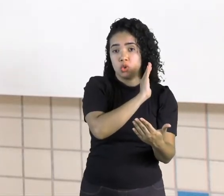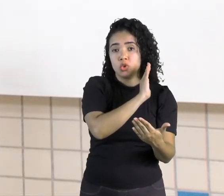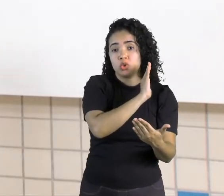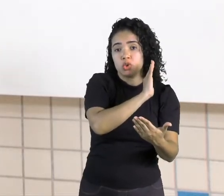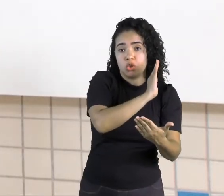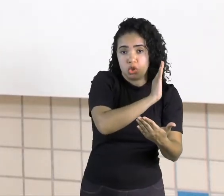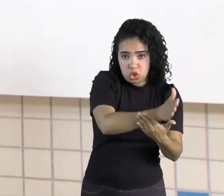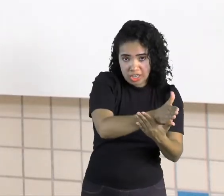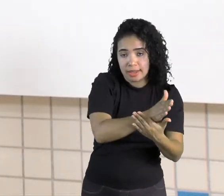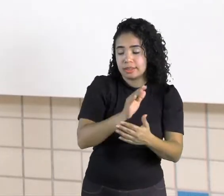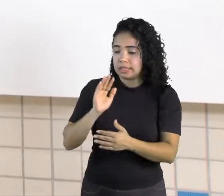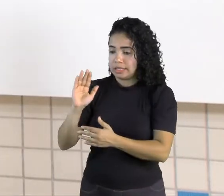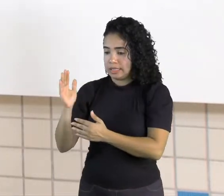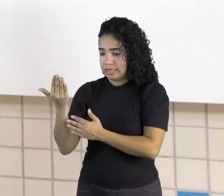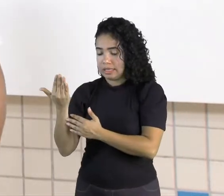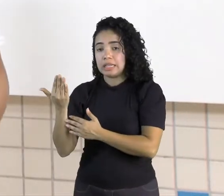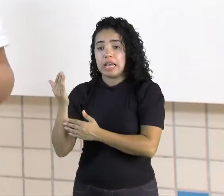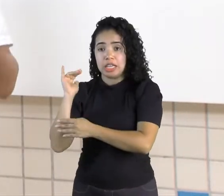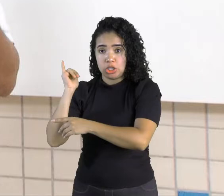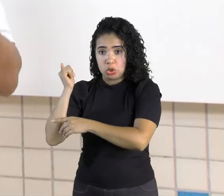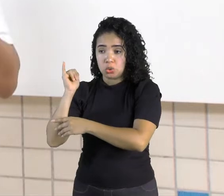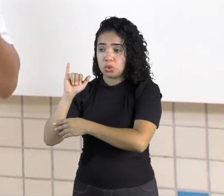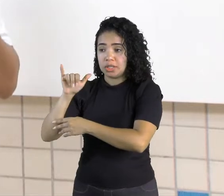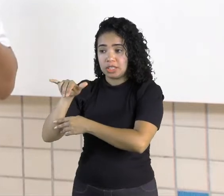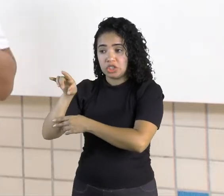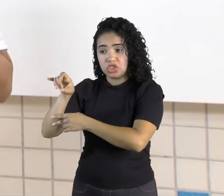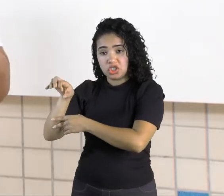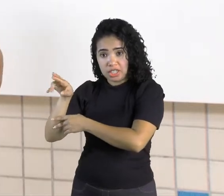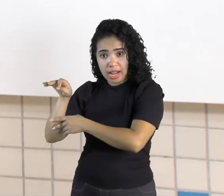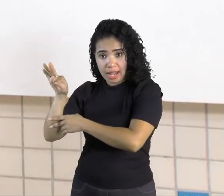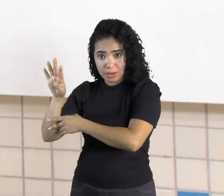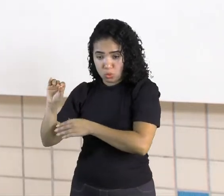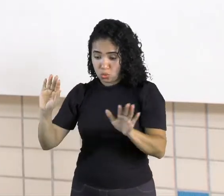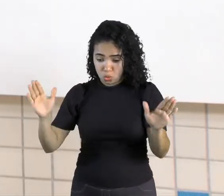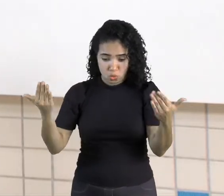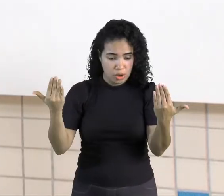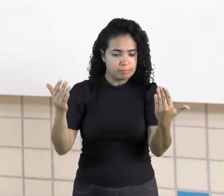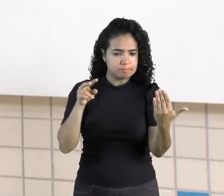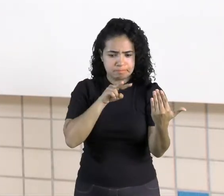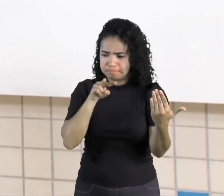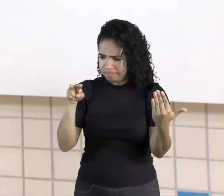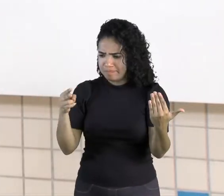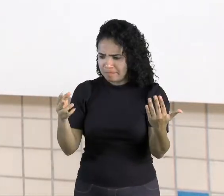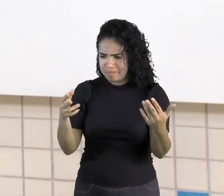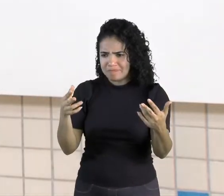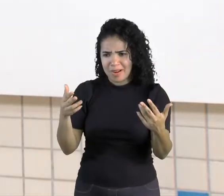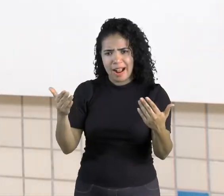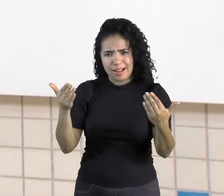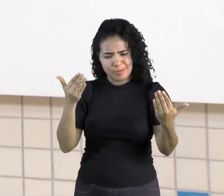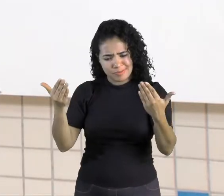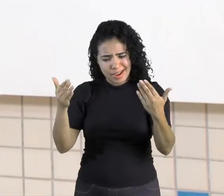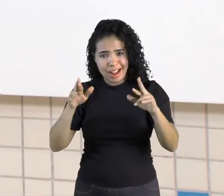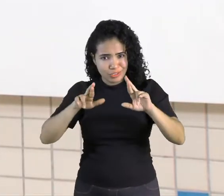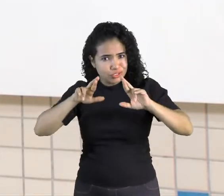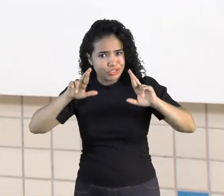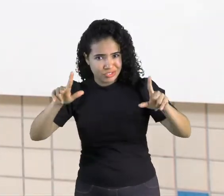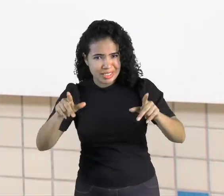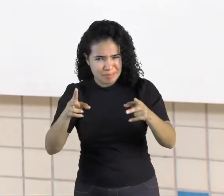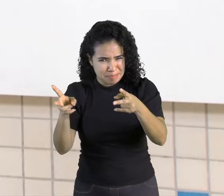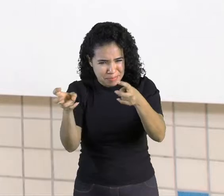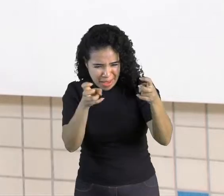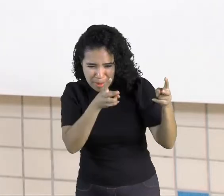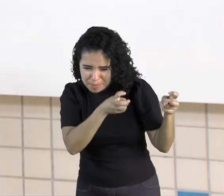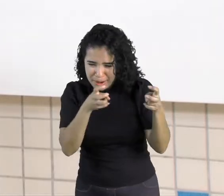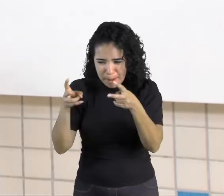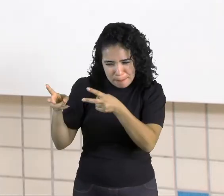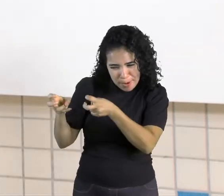indireto, ok? Então, só para reforçar você aí em casa,